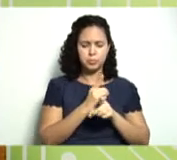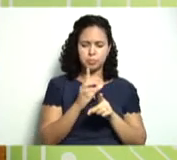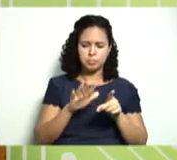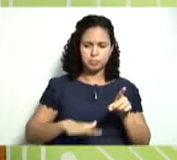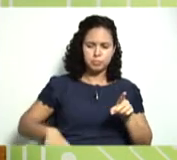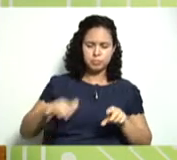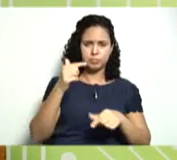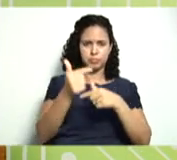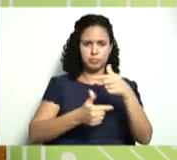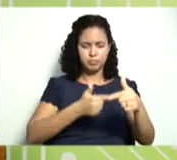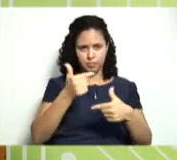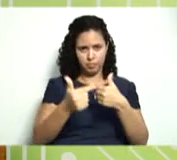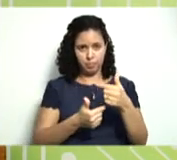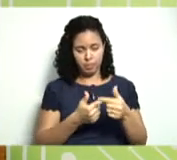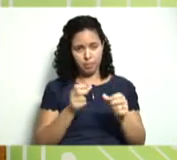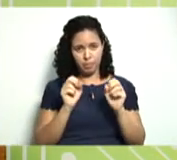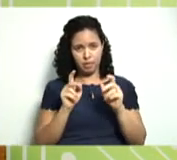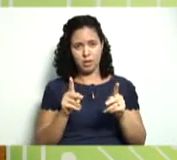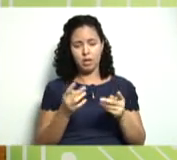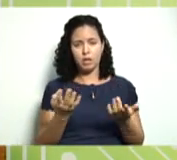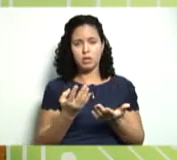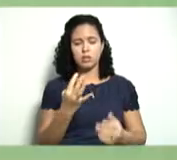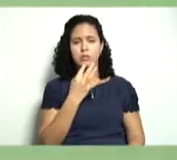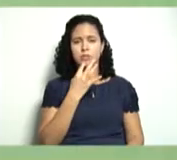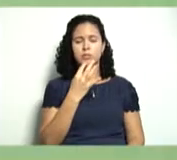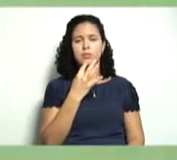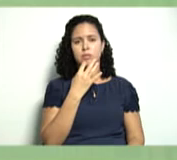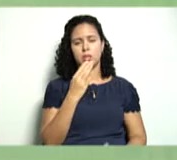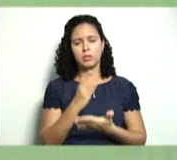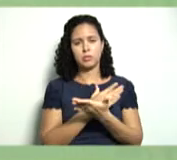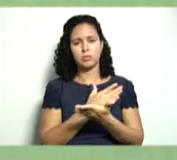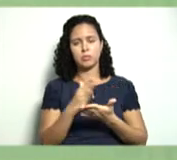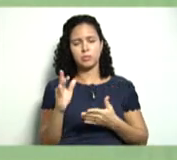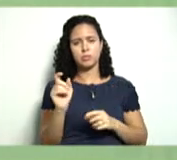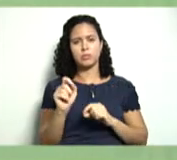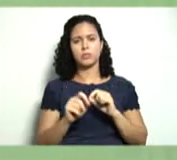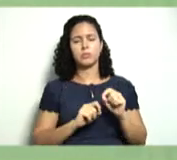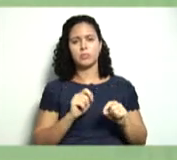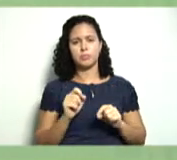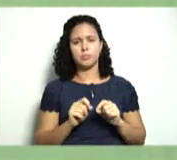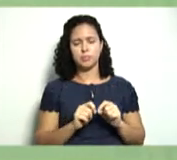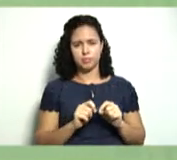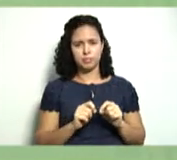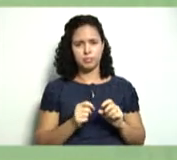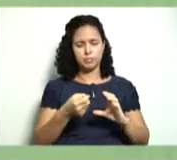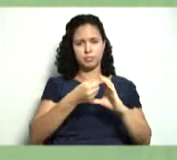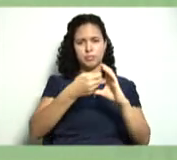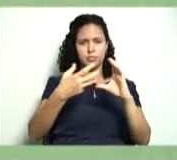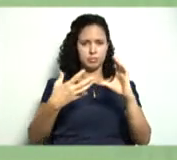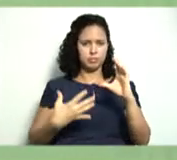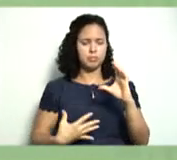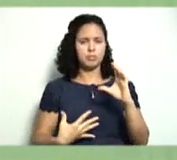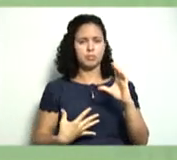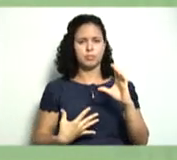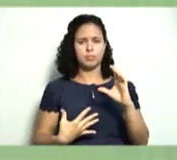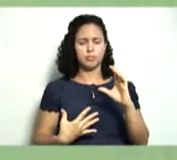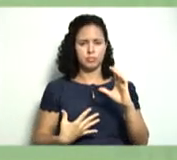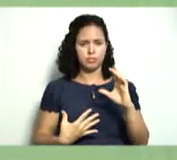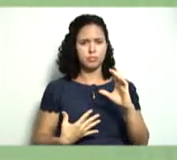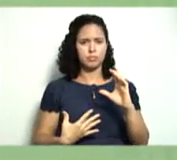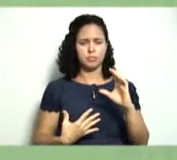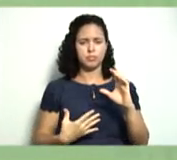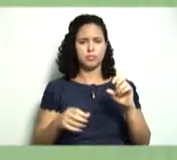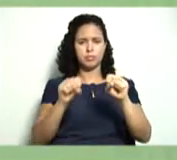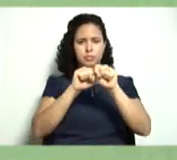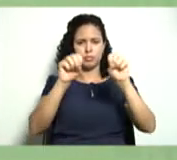é bem maior certo vão conhecer algum algumas características certo desse